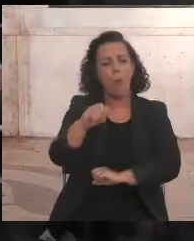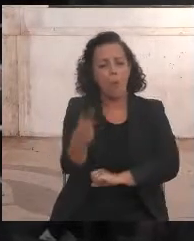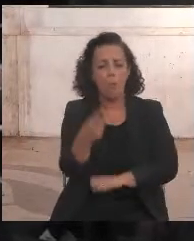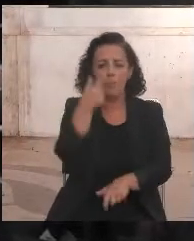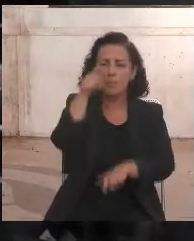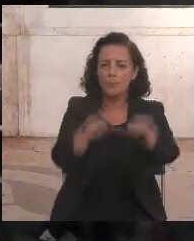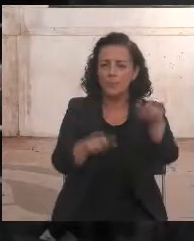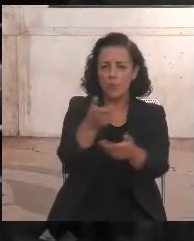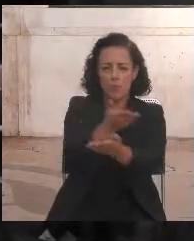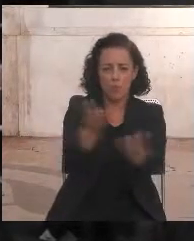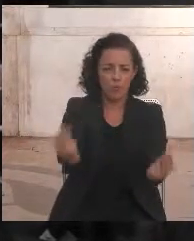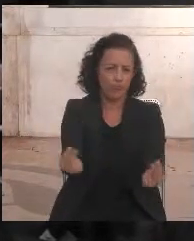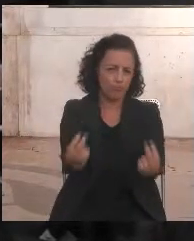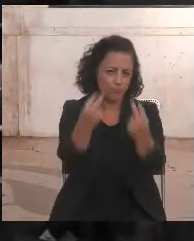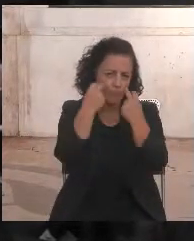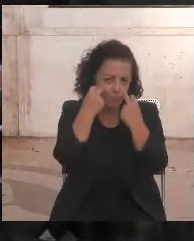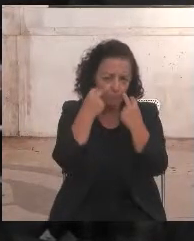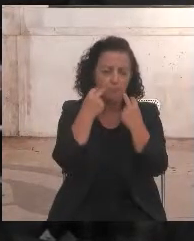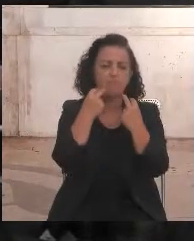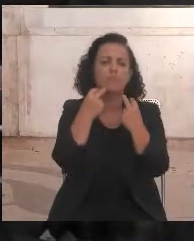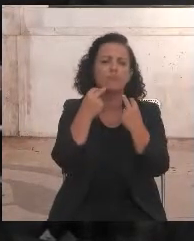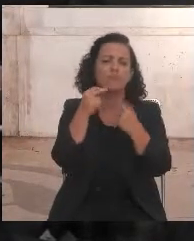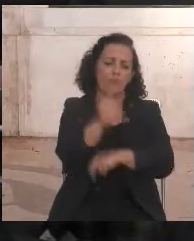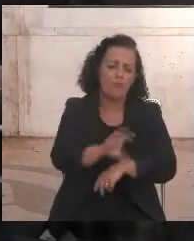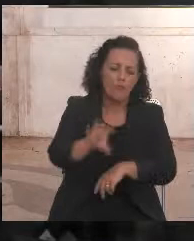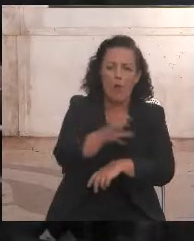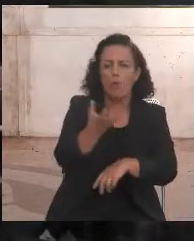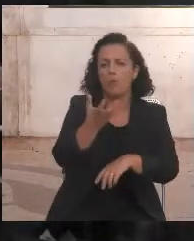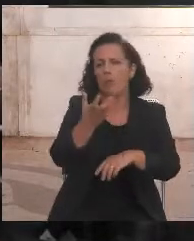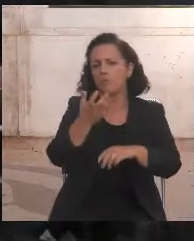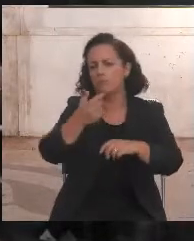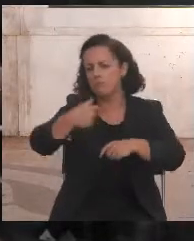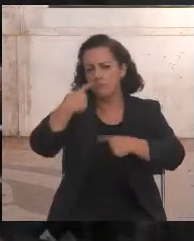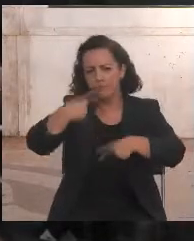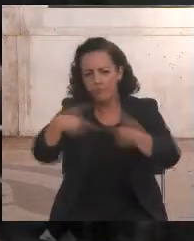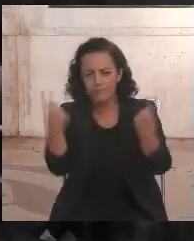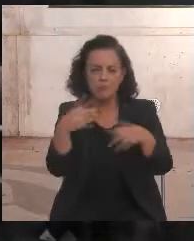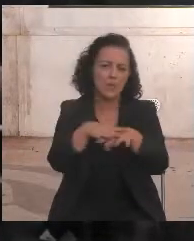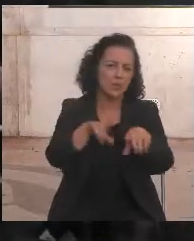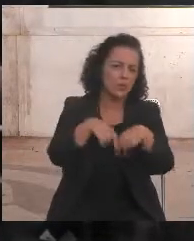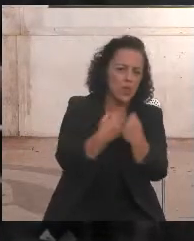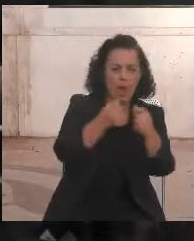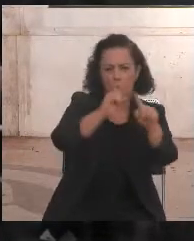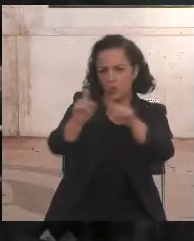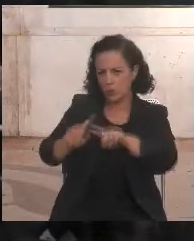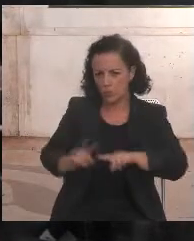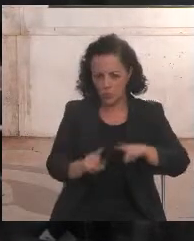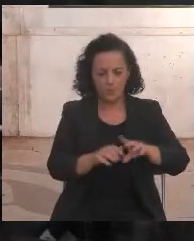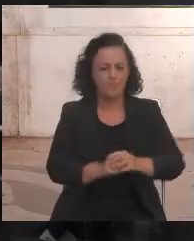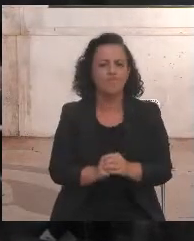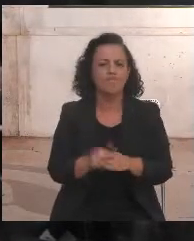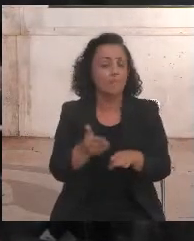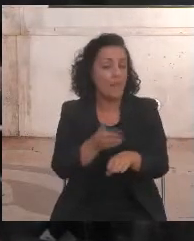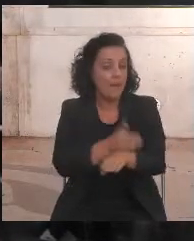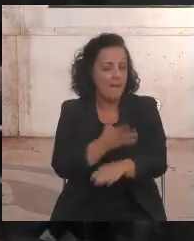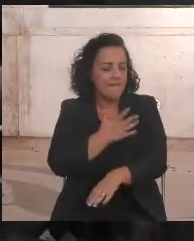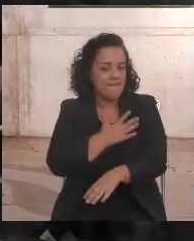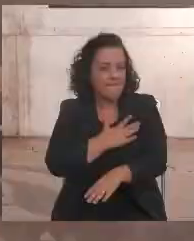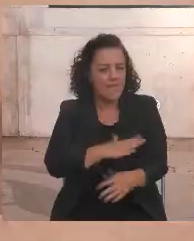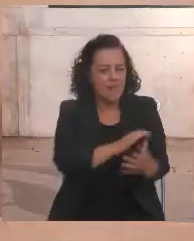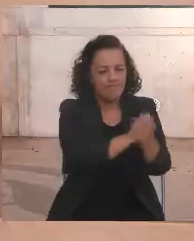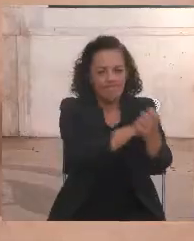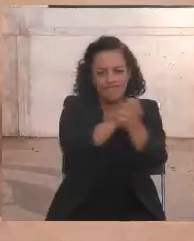acompanham através de outros meios de comunicação e redes sociais. Queria antes de mais endereçar os meus agradecimentos